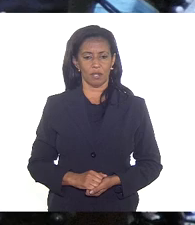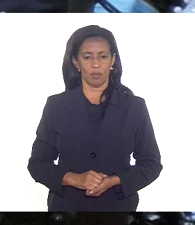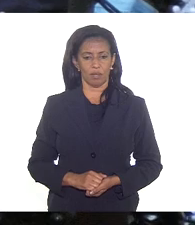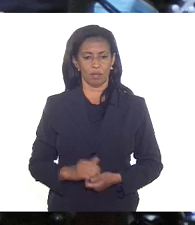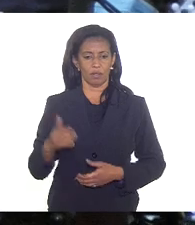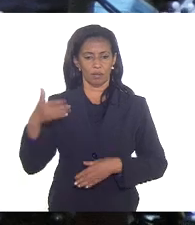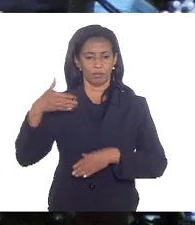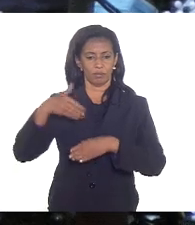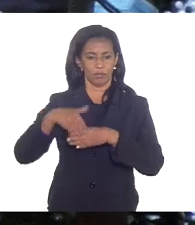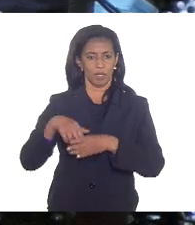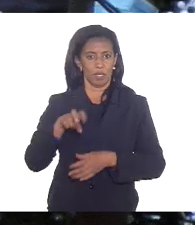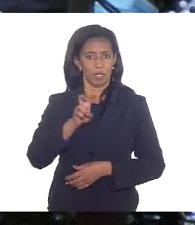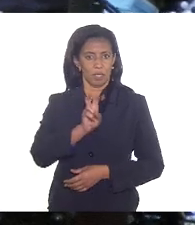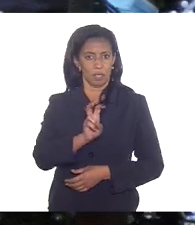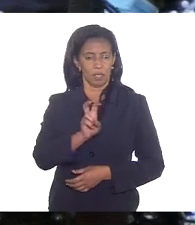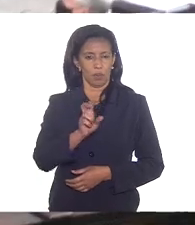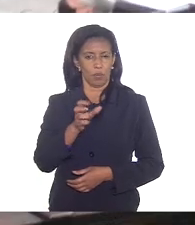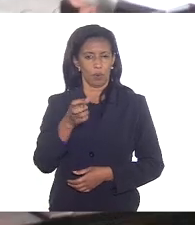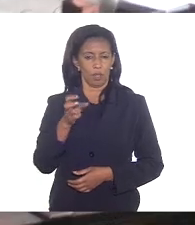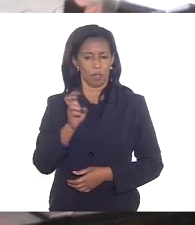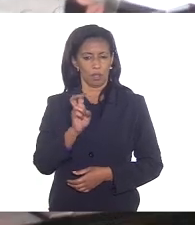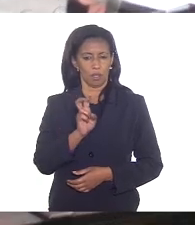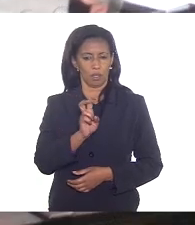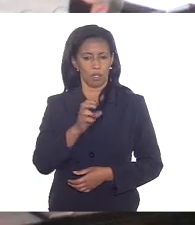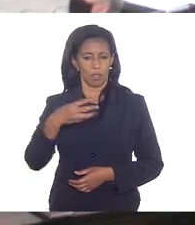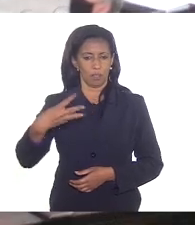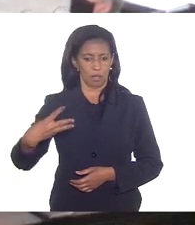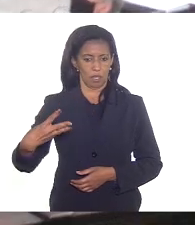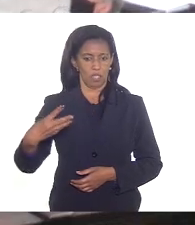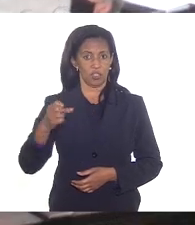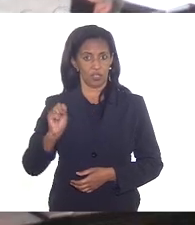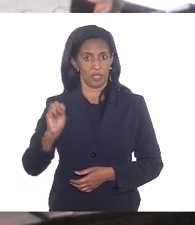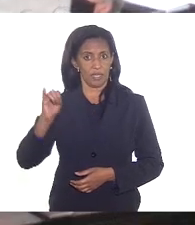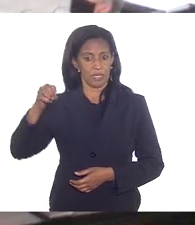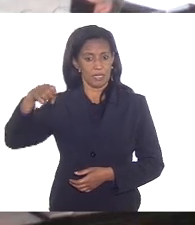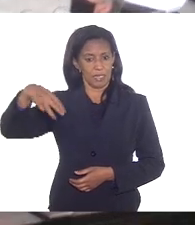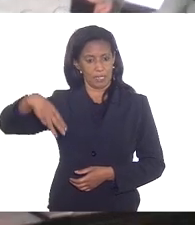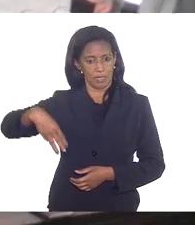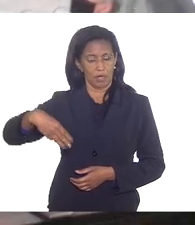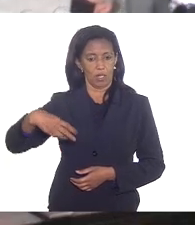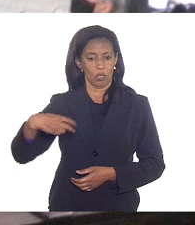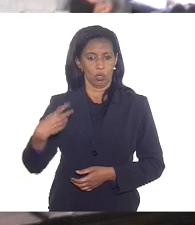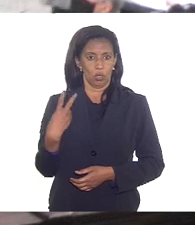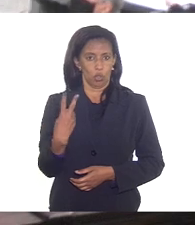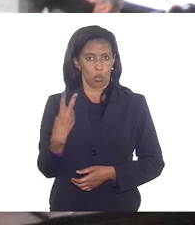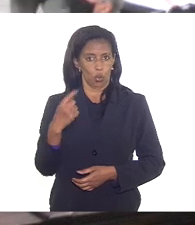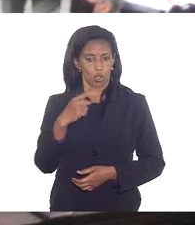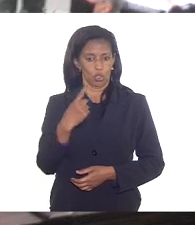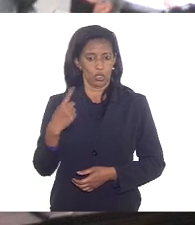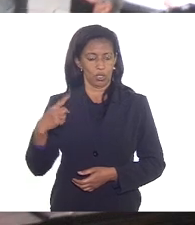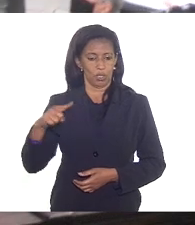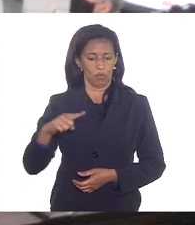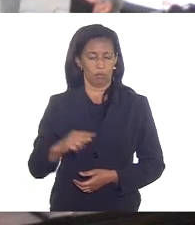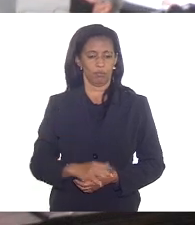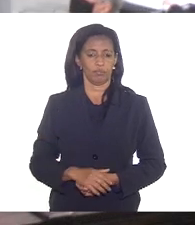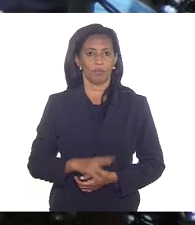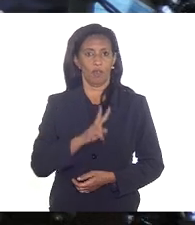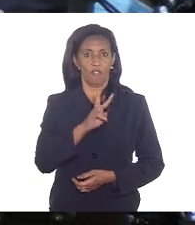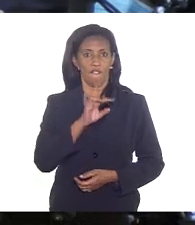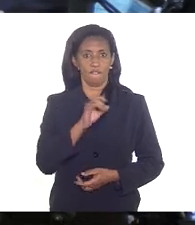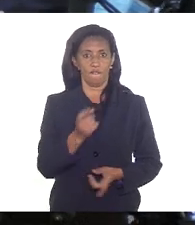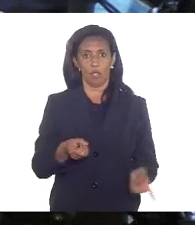e votaram 55 senhores parlamentares dois não 53/6 veto foi derrubado